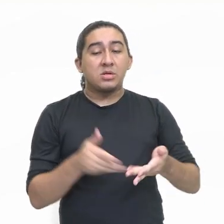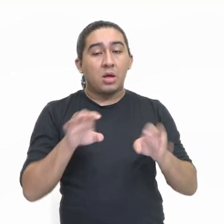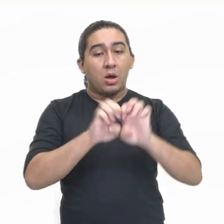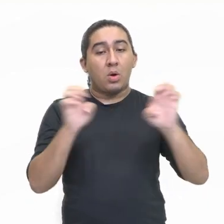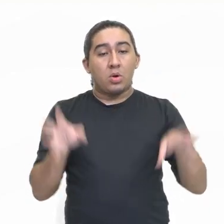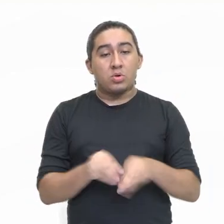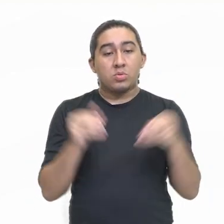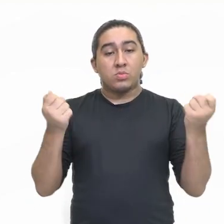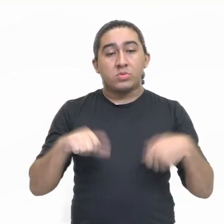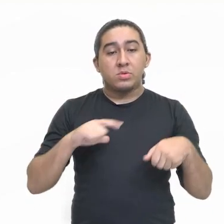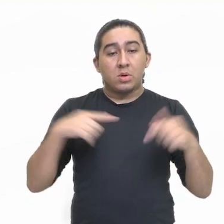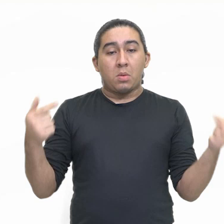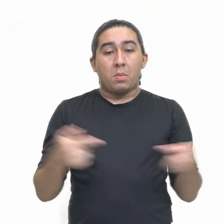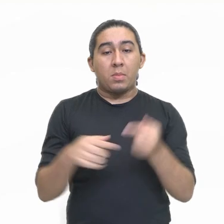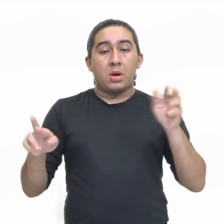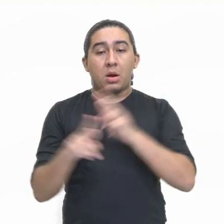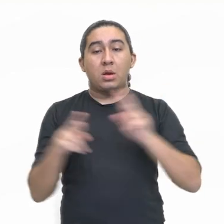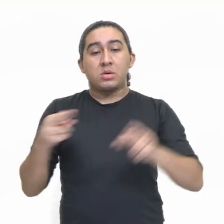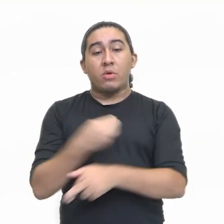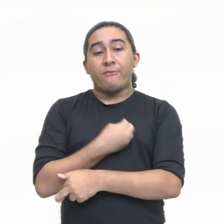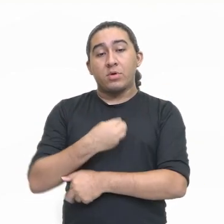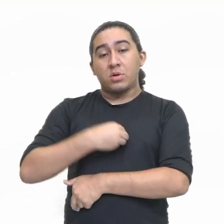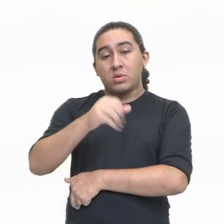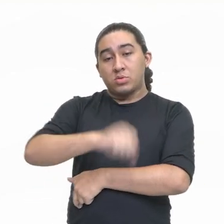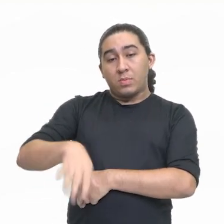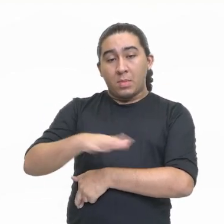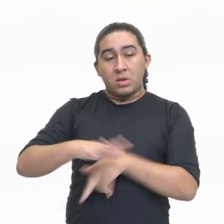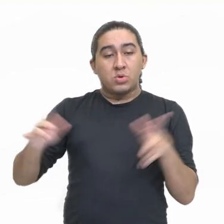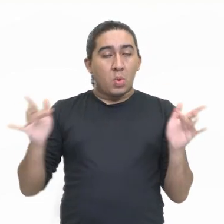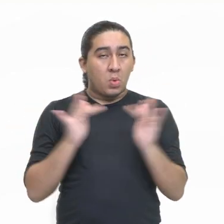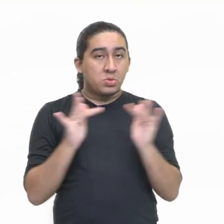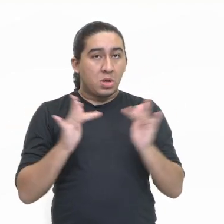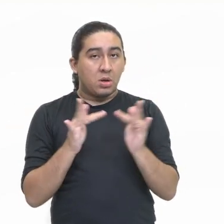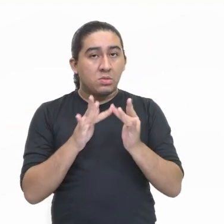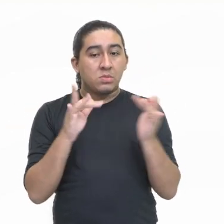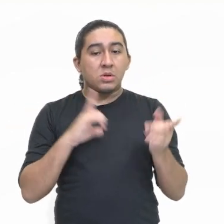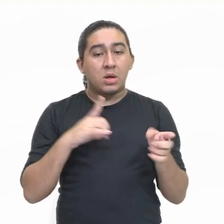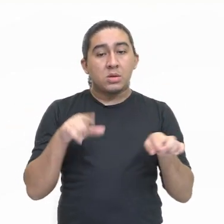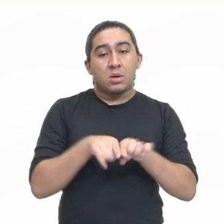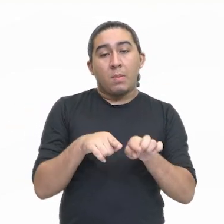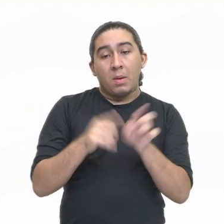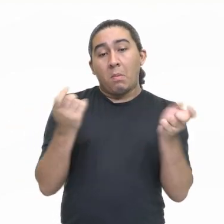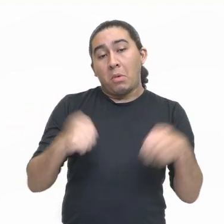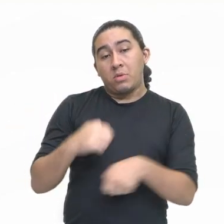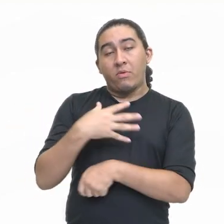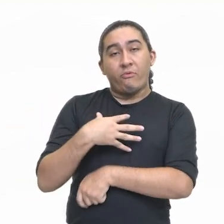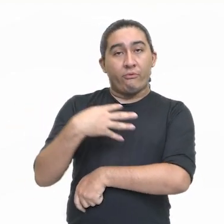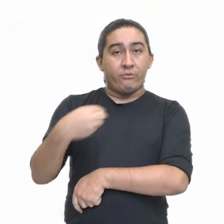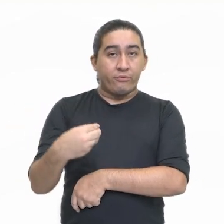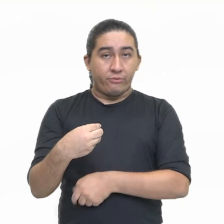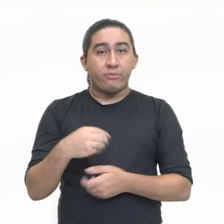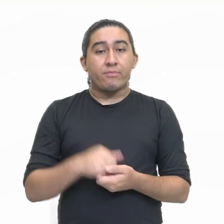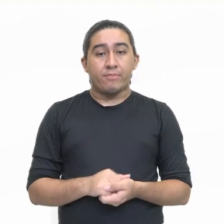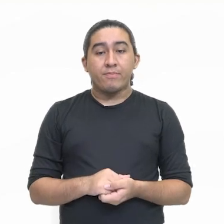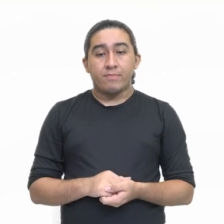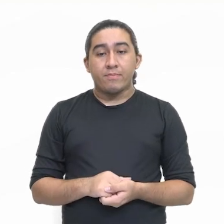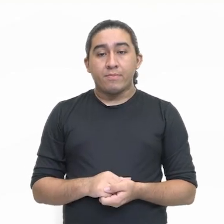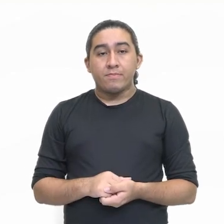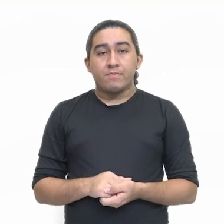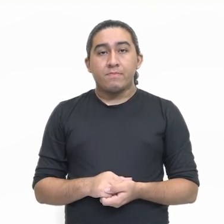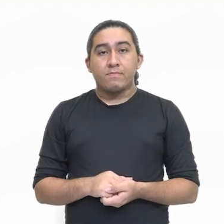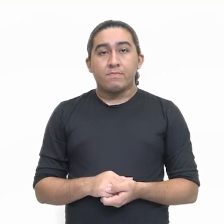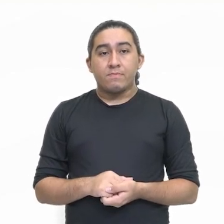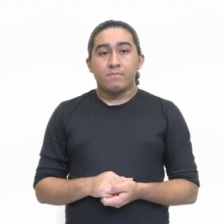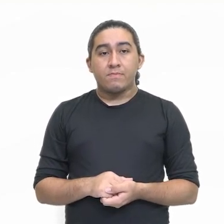determinam as relações dos seres vivos entre si e o meio em que habitam para sobreviverem e se